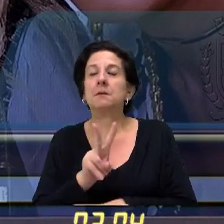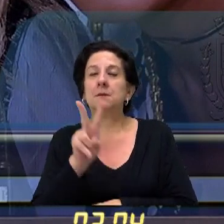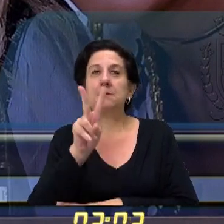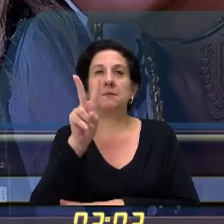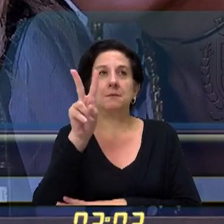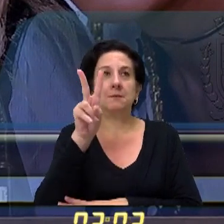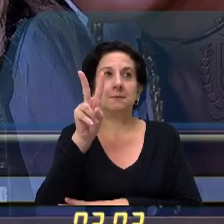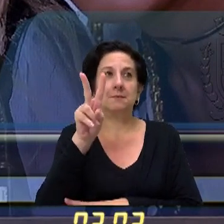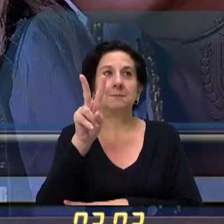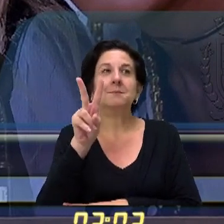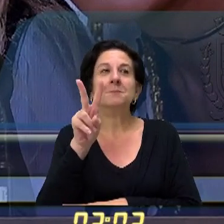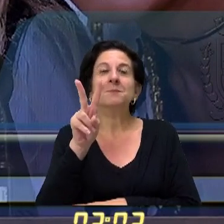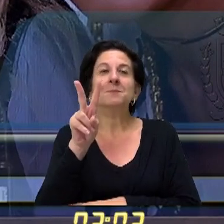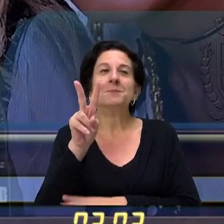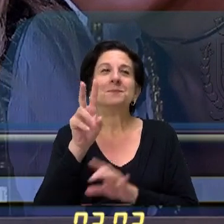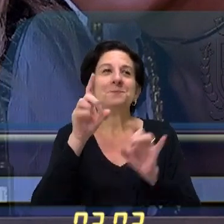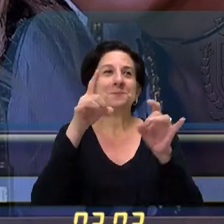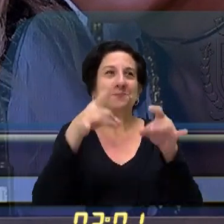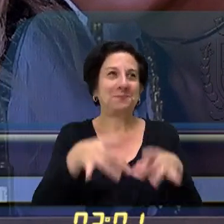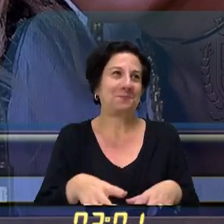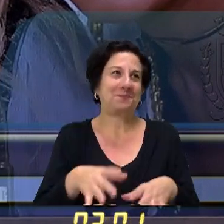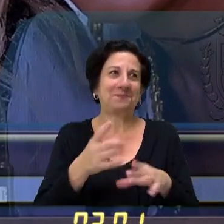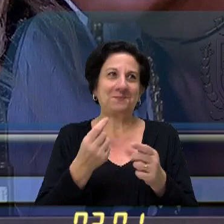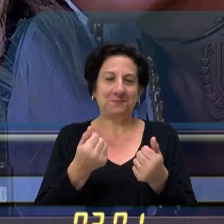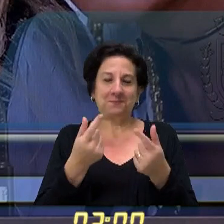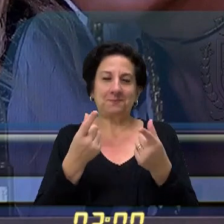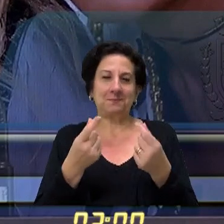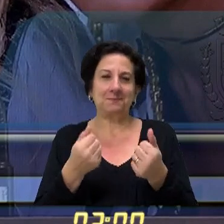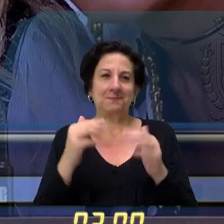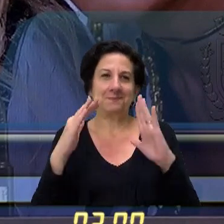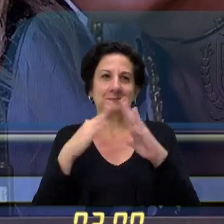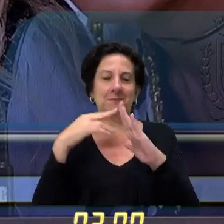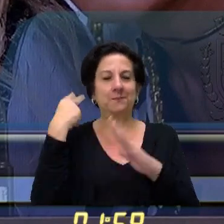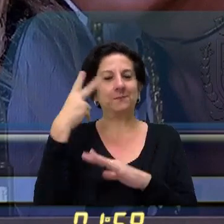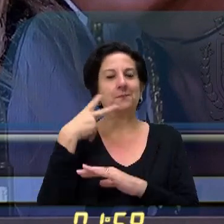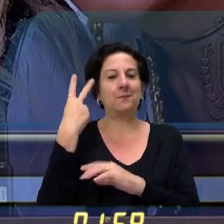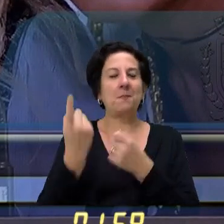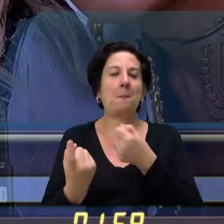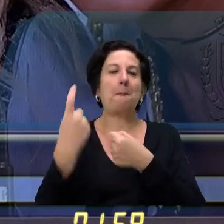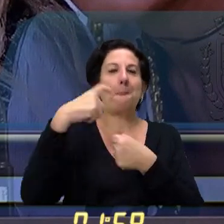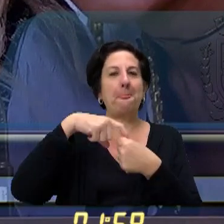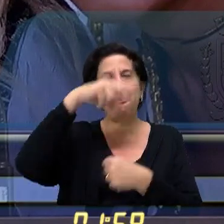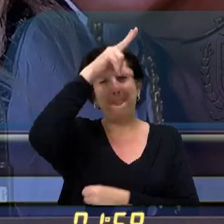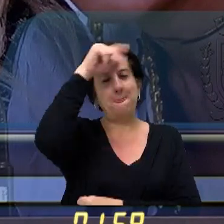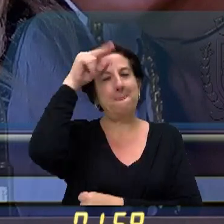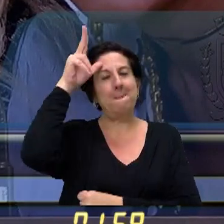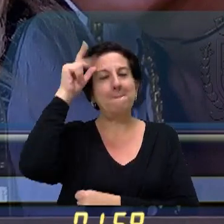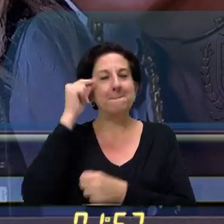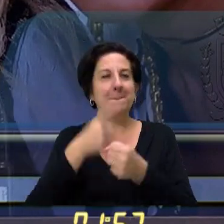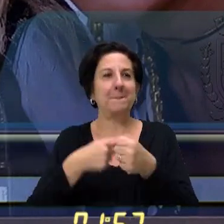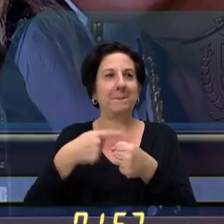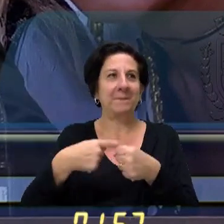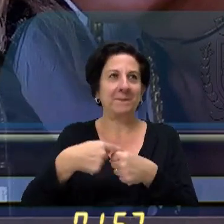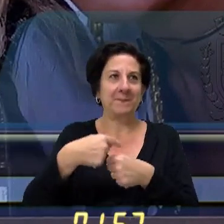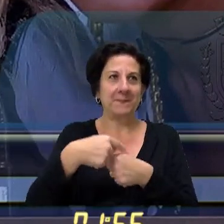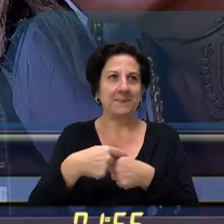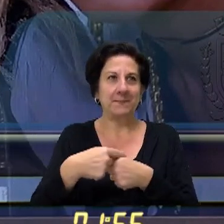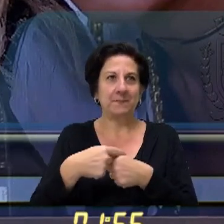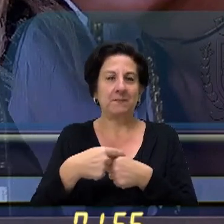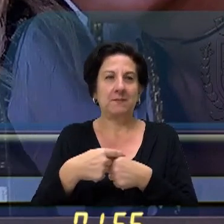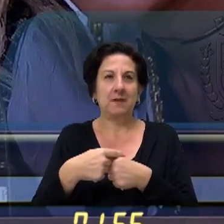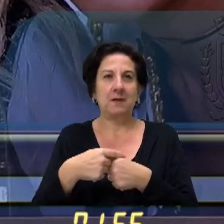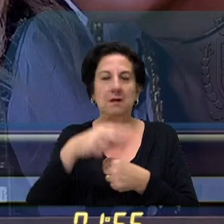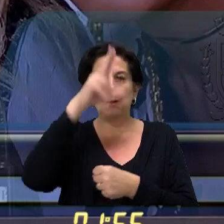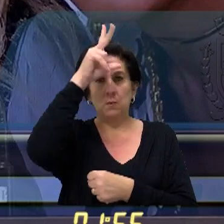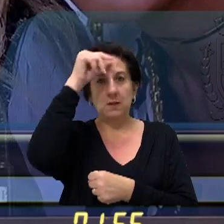valores que vão sobrar do orçamento da Câmara de Vereadores, voltando para o Executivo Municipal, e o